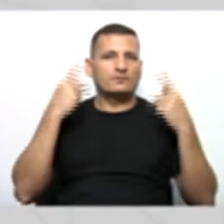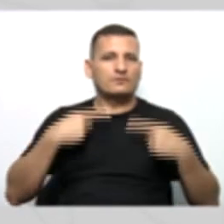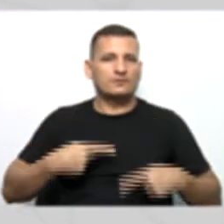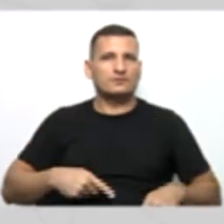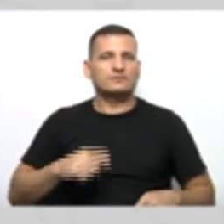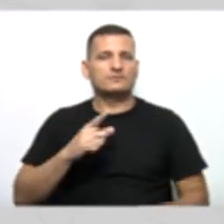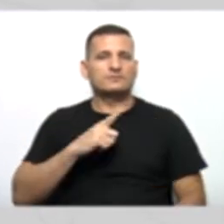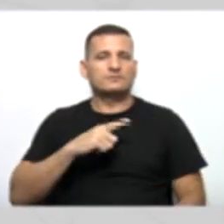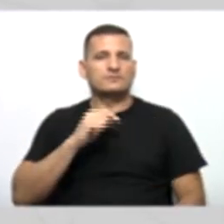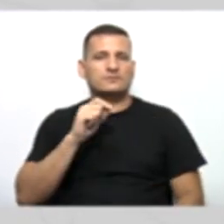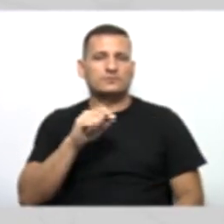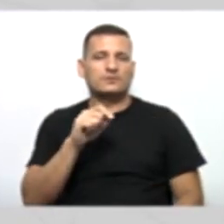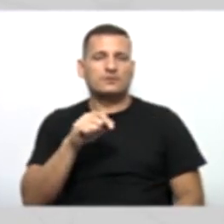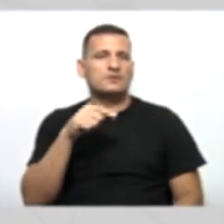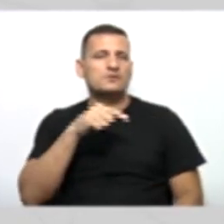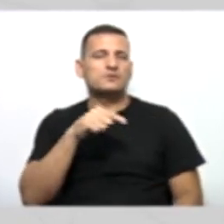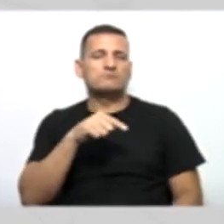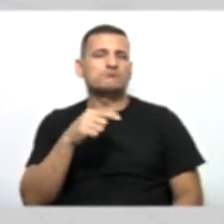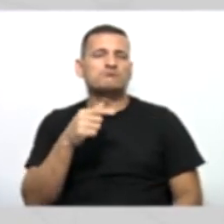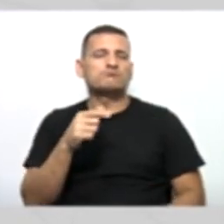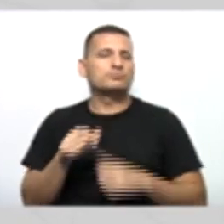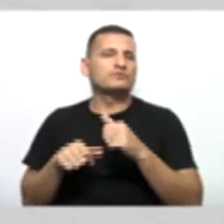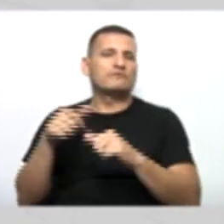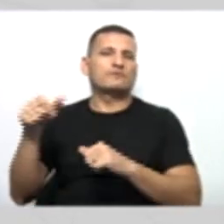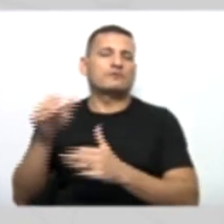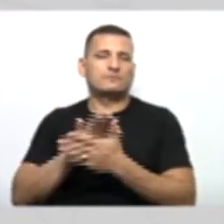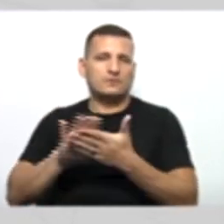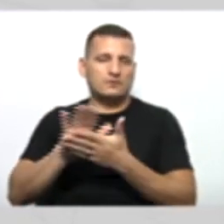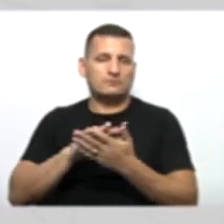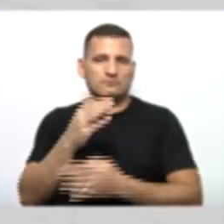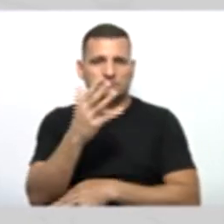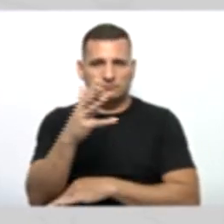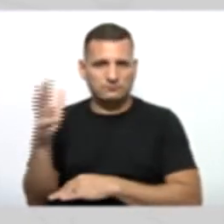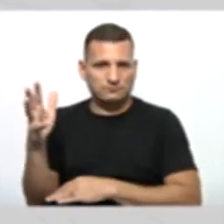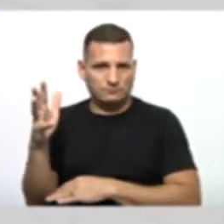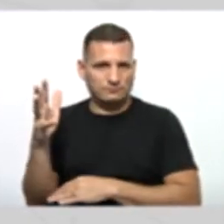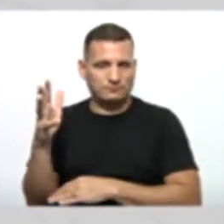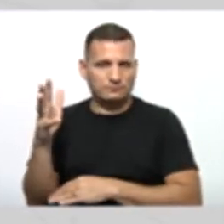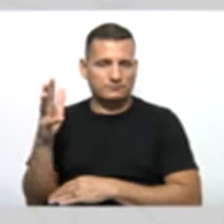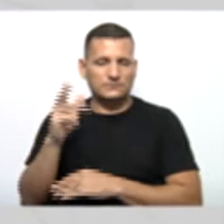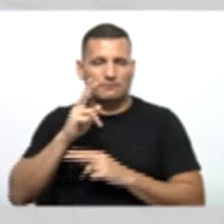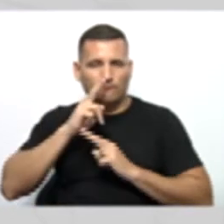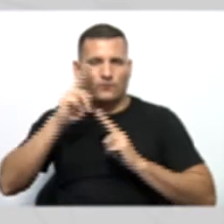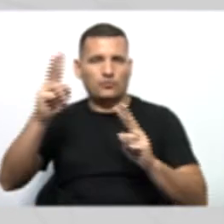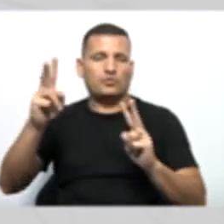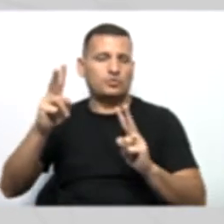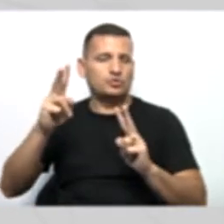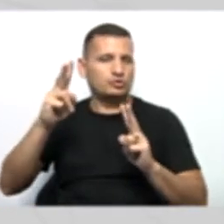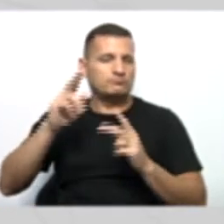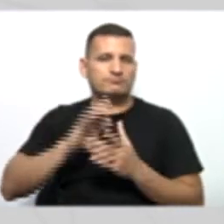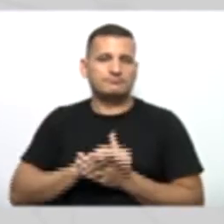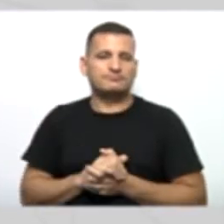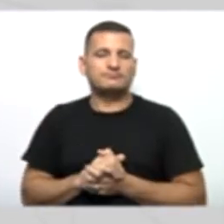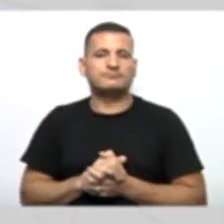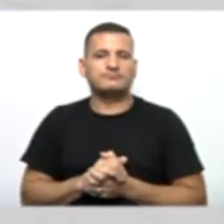numa situação em que ele não conseguia modificar o meio ambiente de uma maneira substancial.